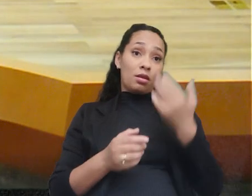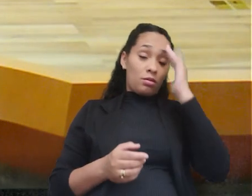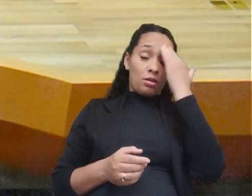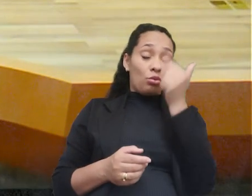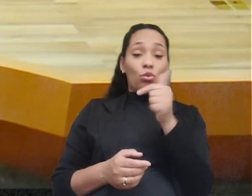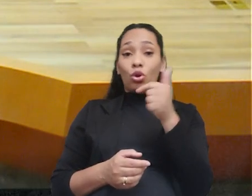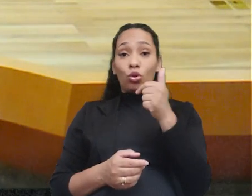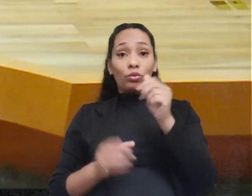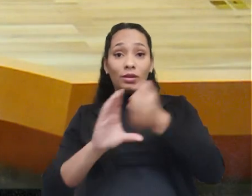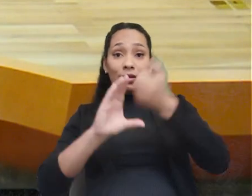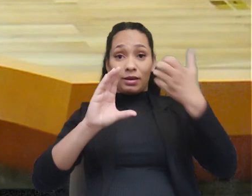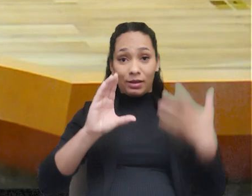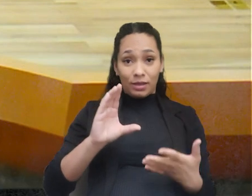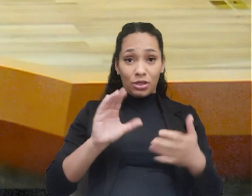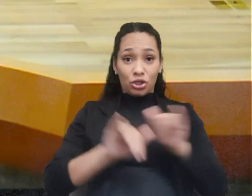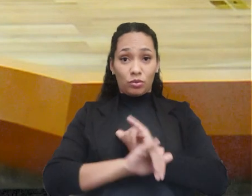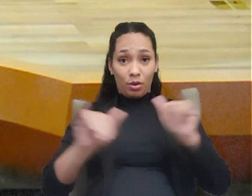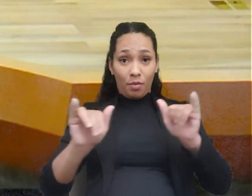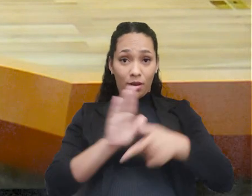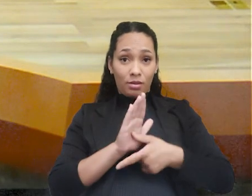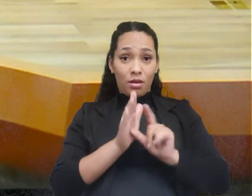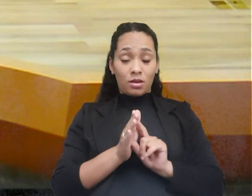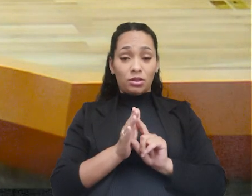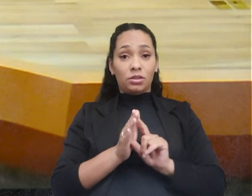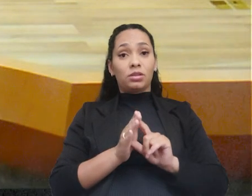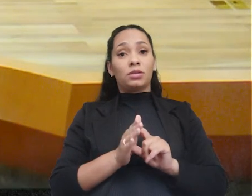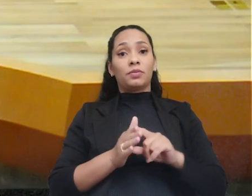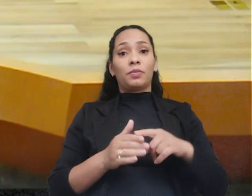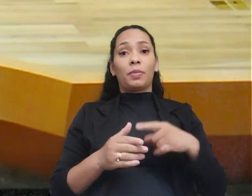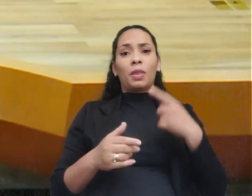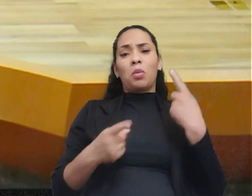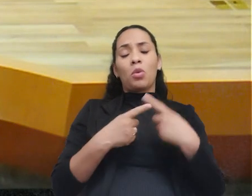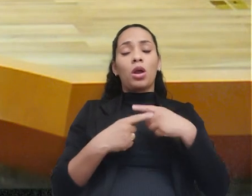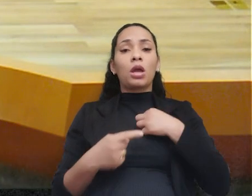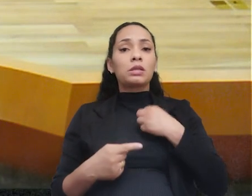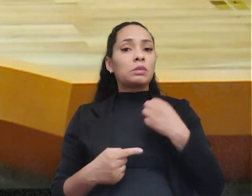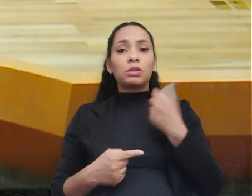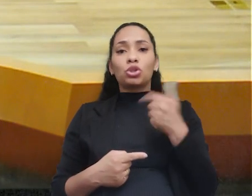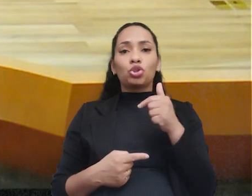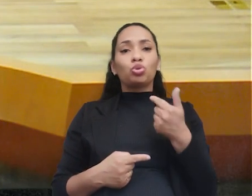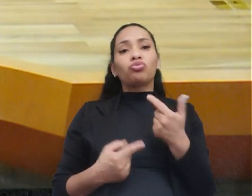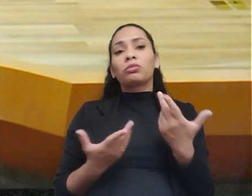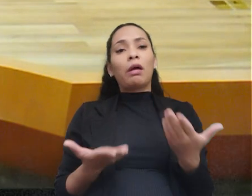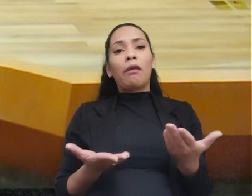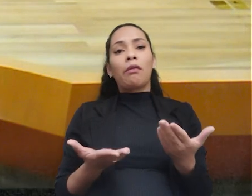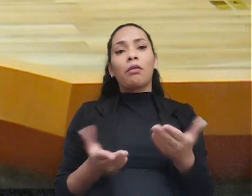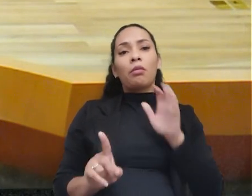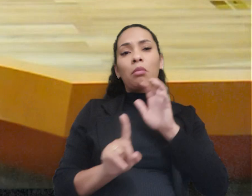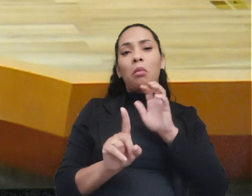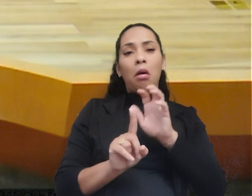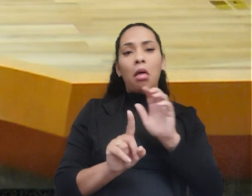há essa caracterização de propaganda antecipada. As camisetas não contêm nenhuma